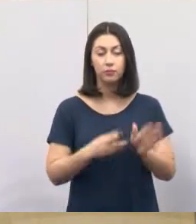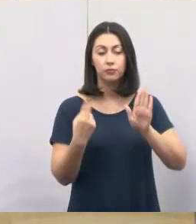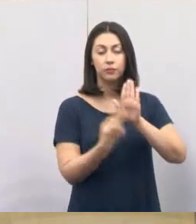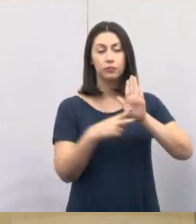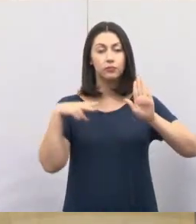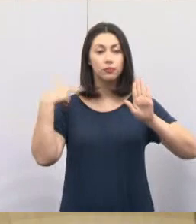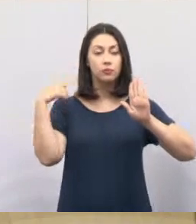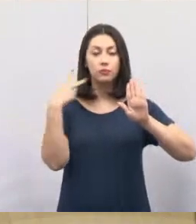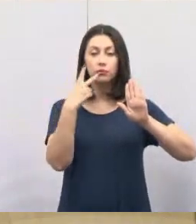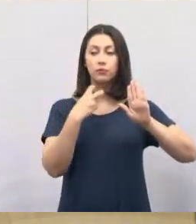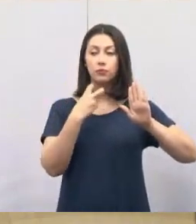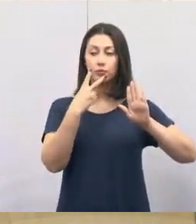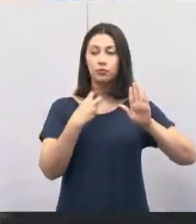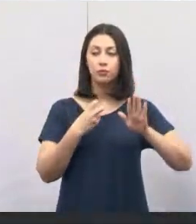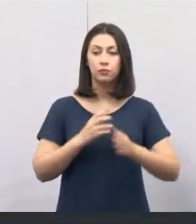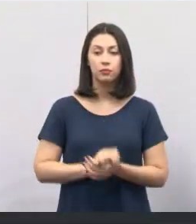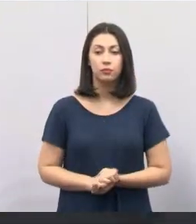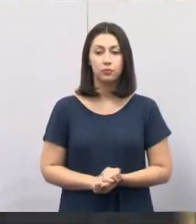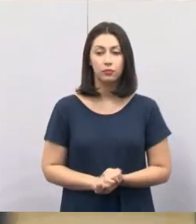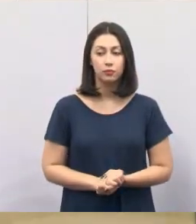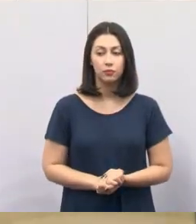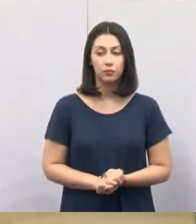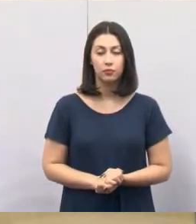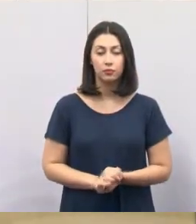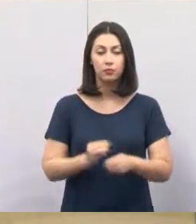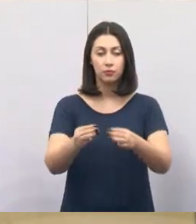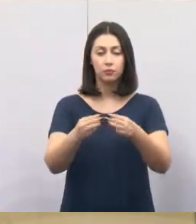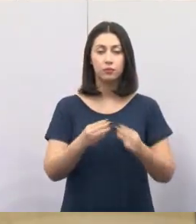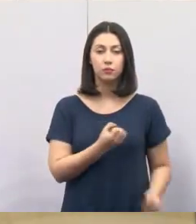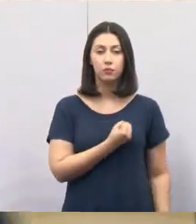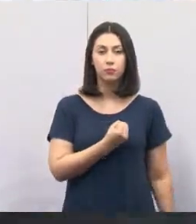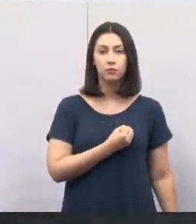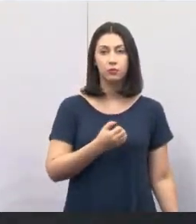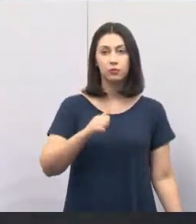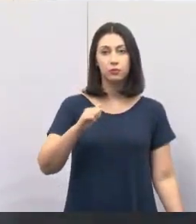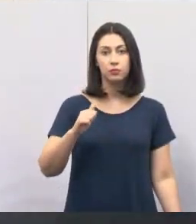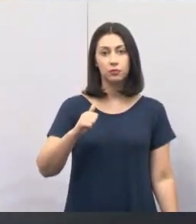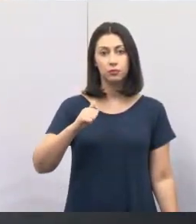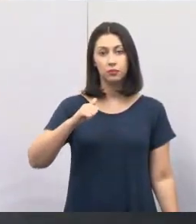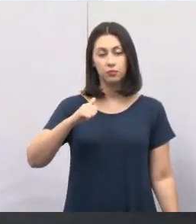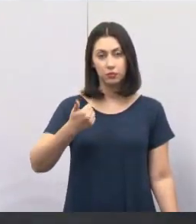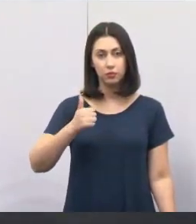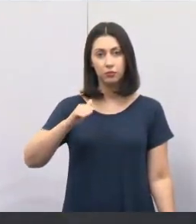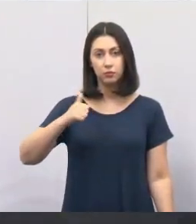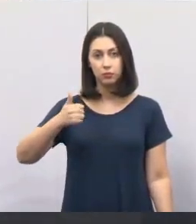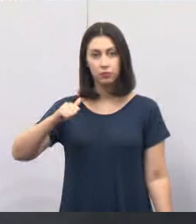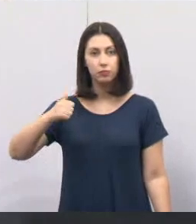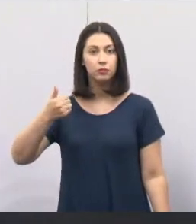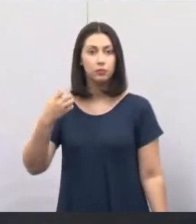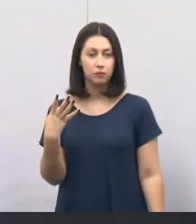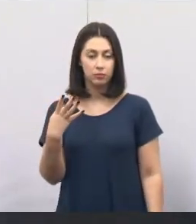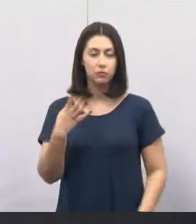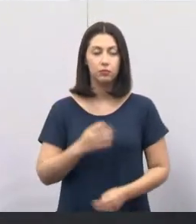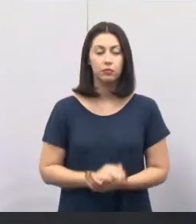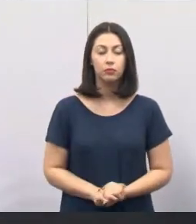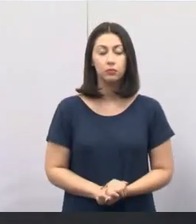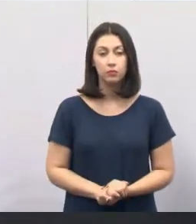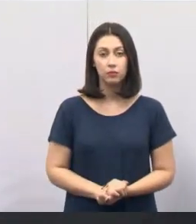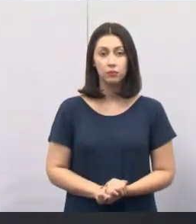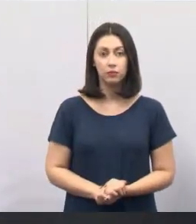Autoria, vereador Valmir do Parque Meia Lua. Moção A moção